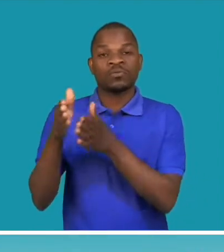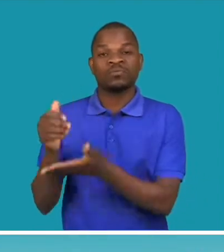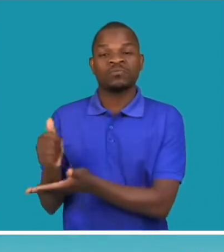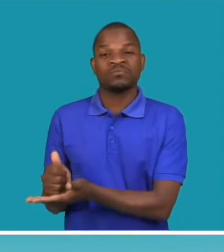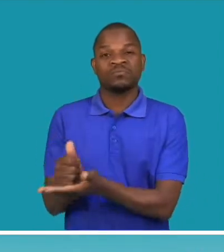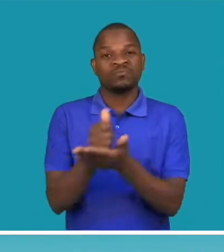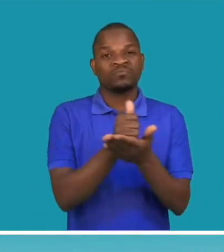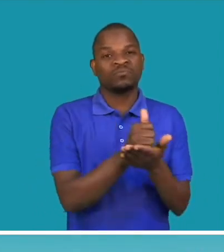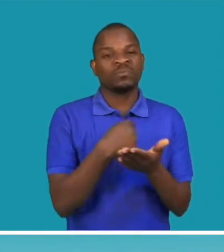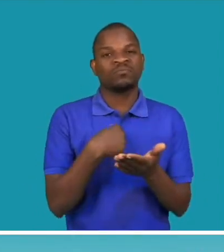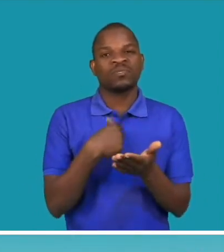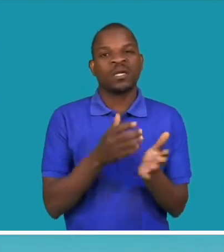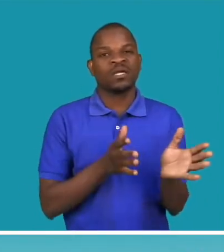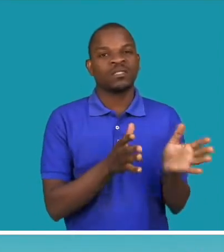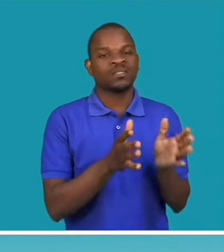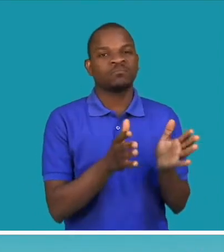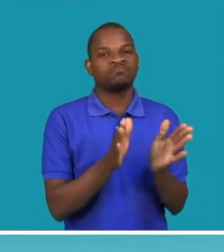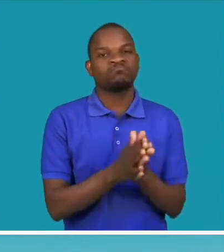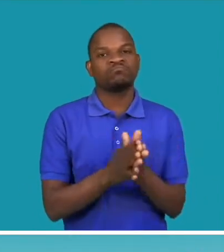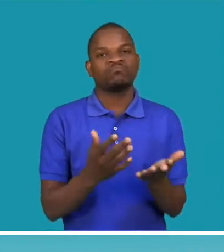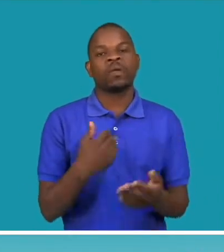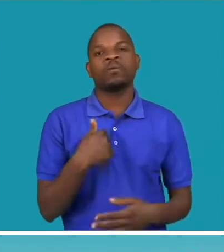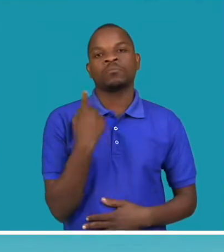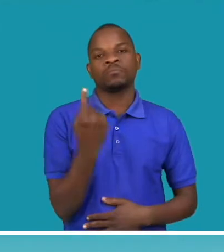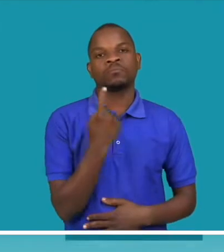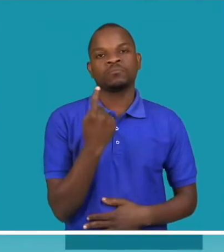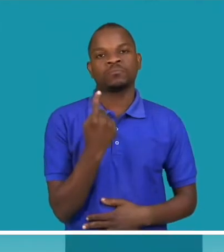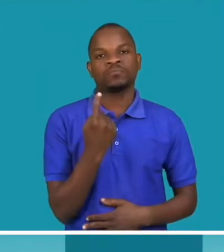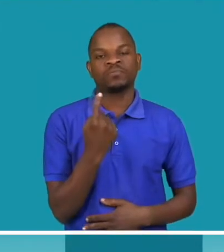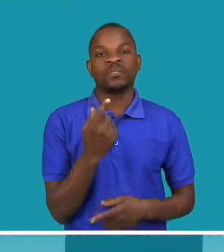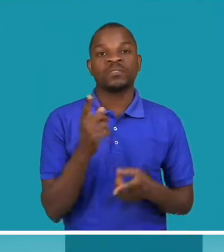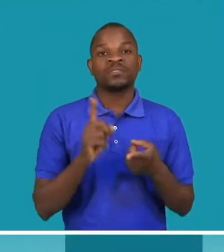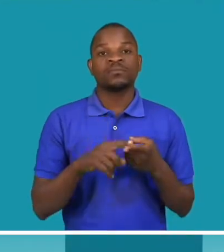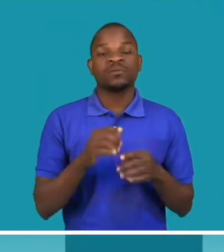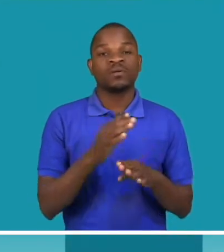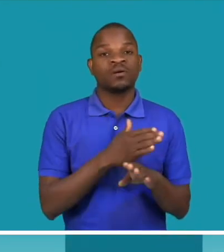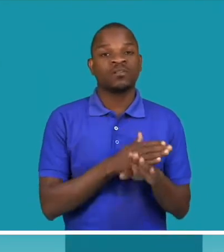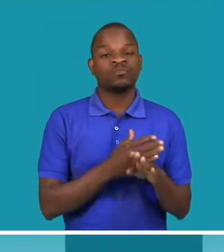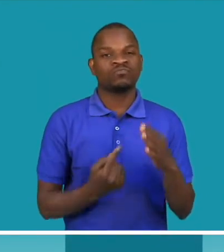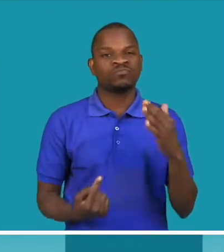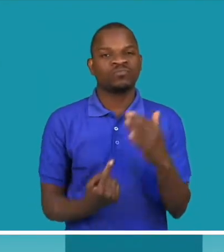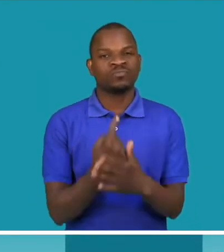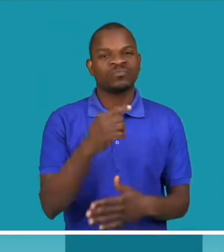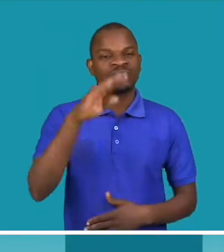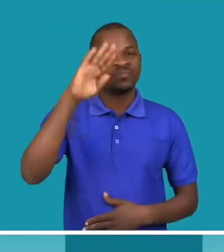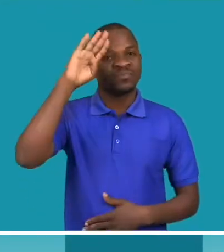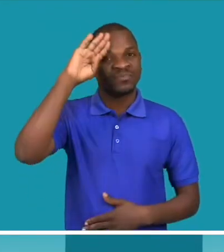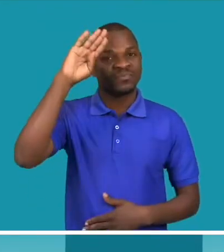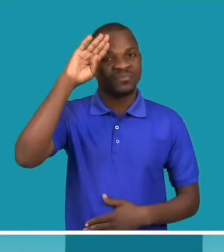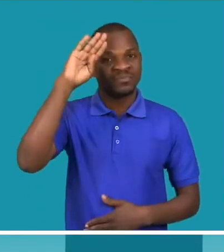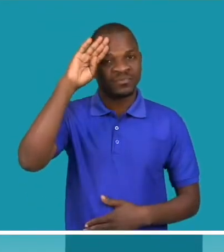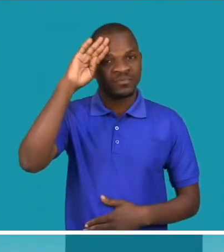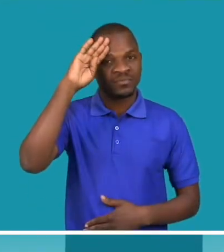me ajudar a criar aqueles filhos. Eu criei sozinha. Quando eu fiquei doente,